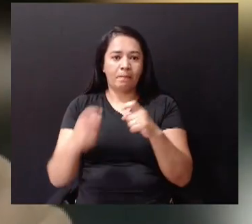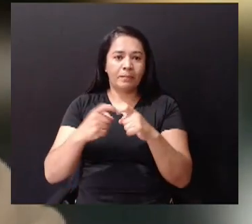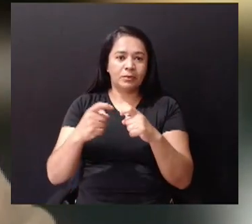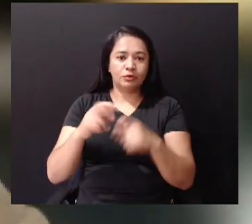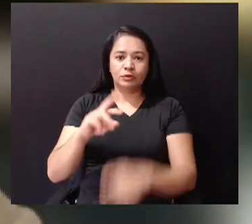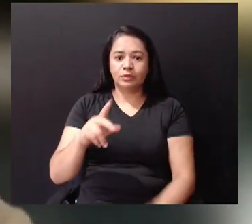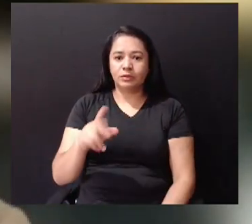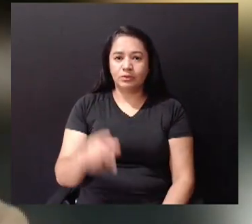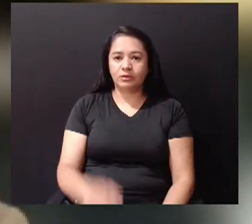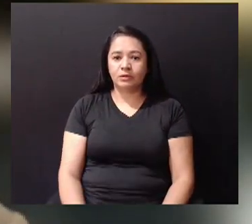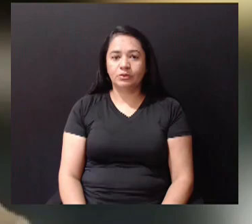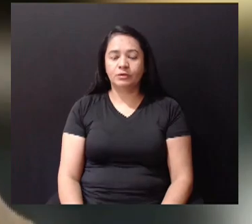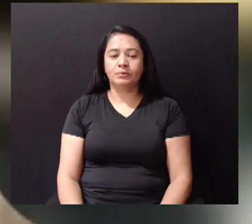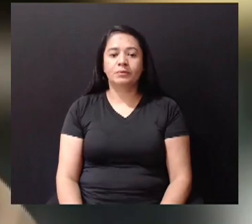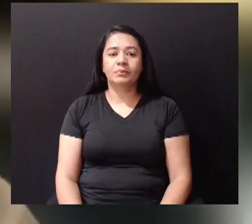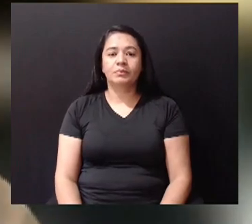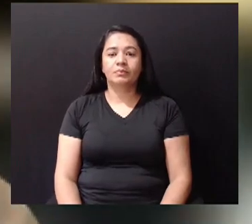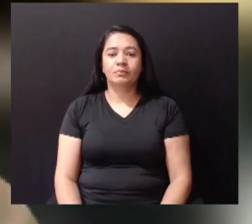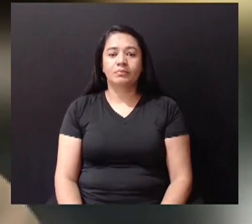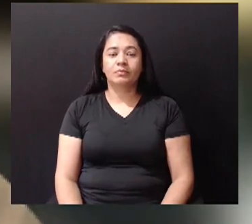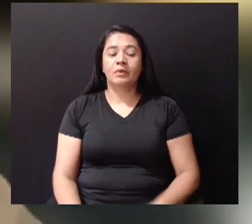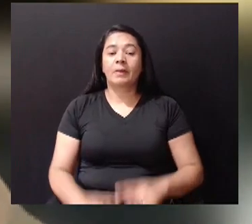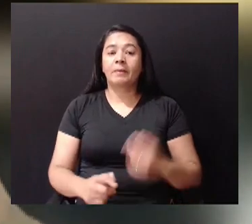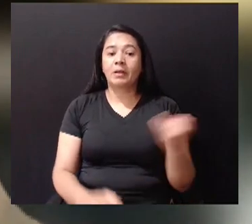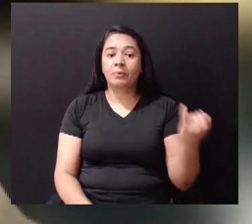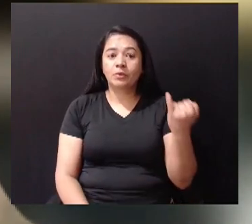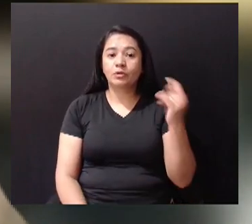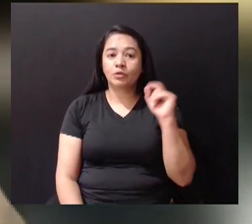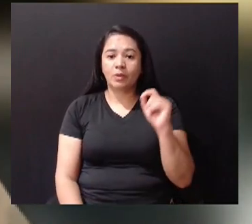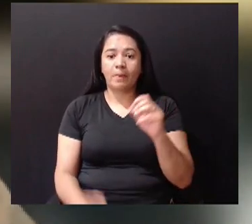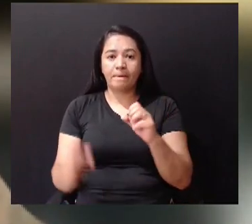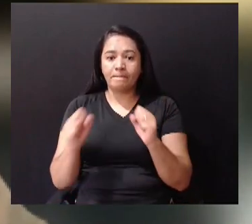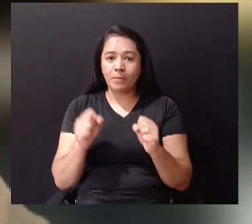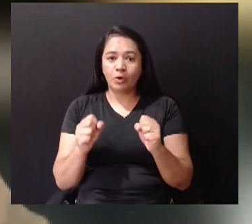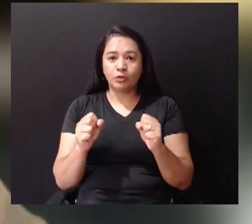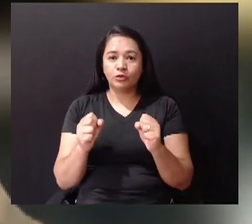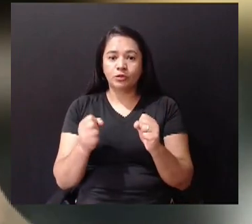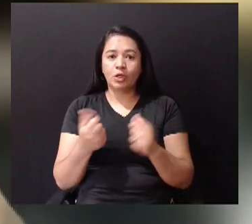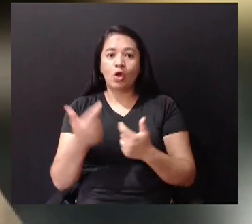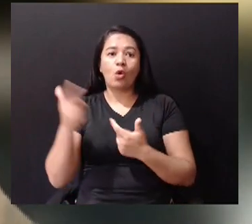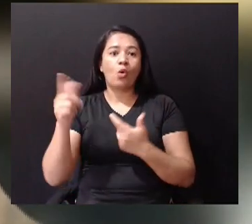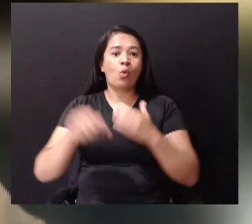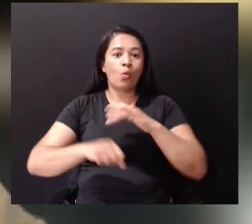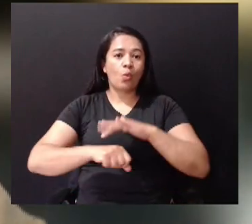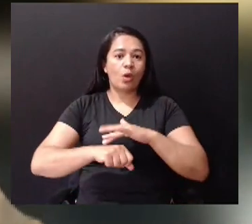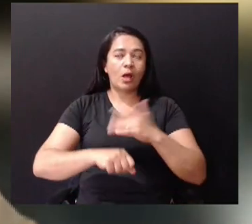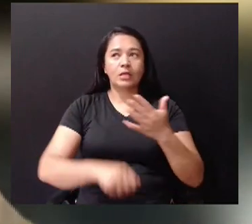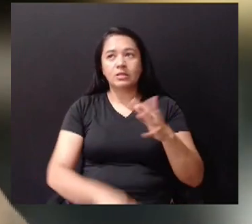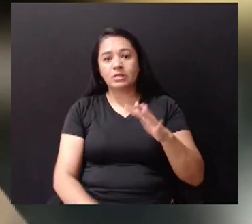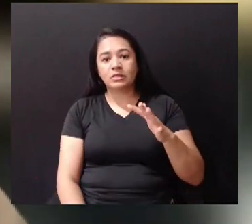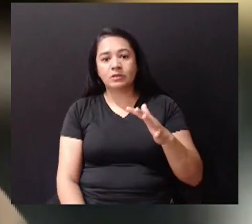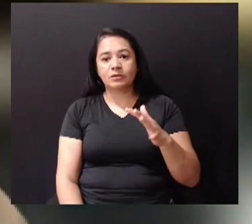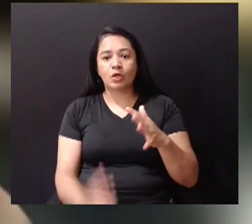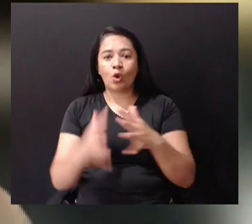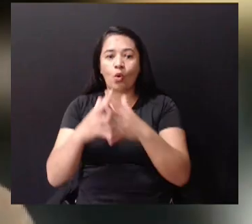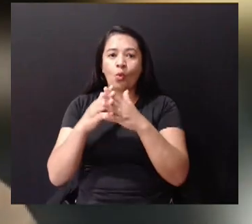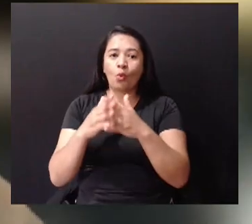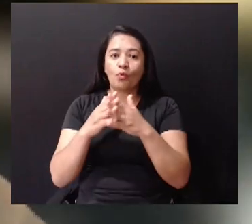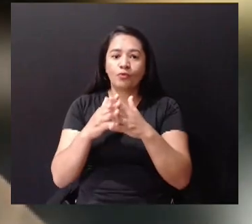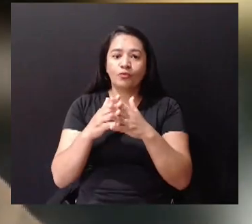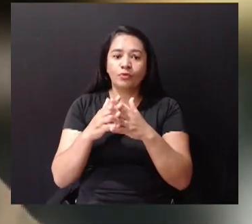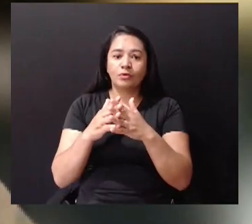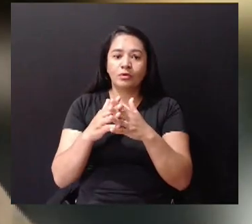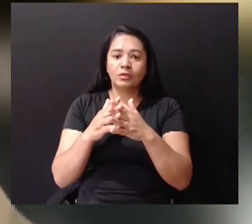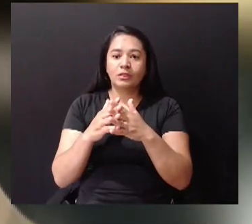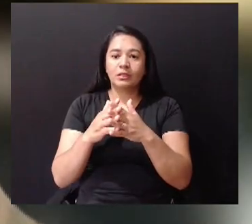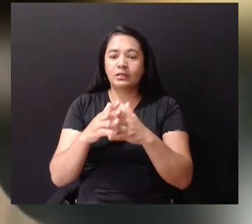importante, o mais importante é que ele pode mimetizar outras doenças, e muitas vezes se confunde no primeiro momento quando a criança está com muita dor de